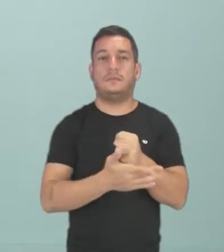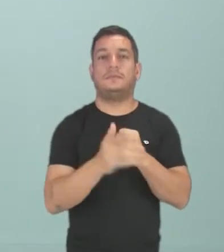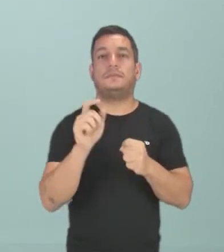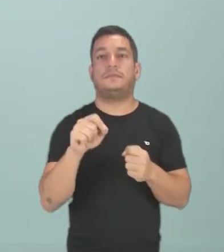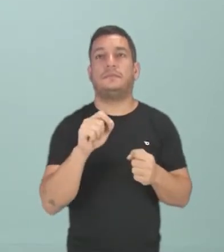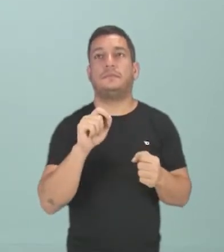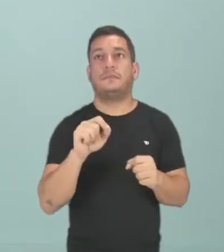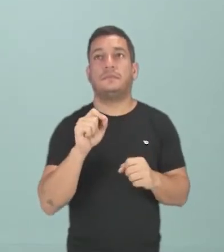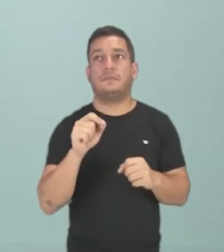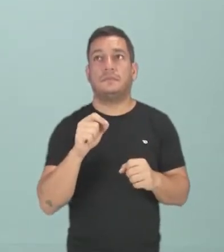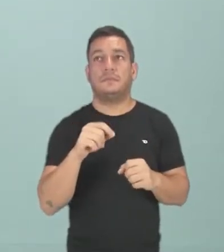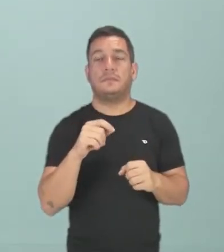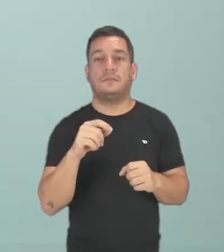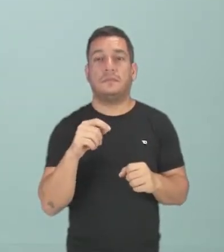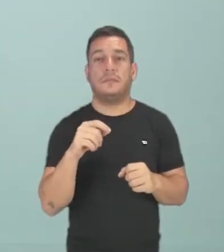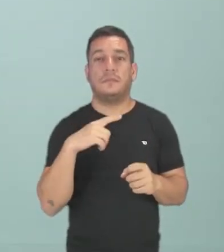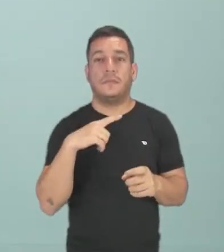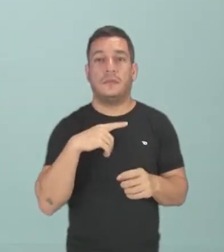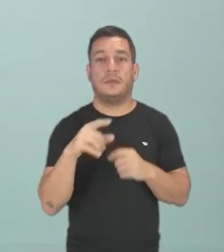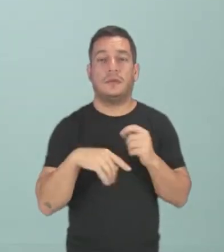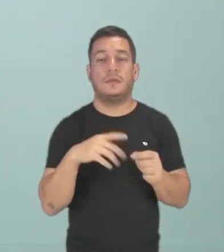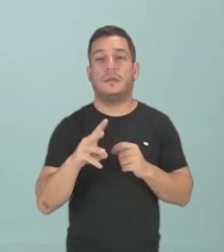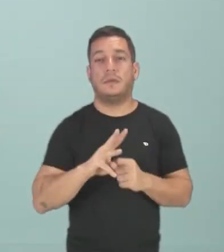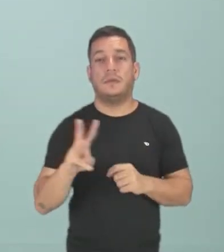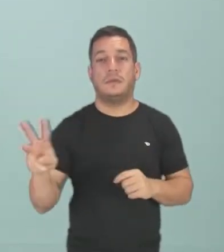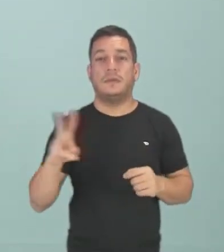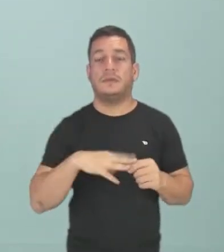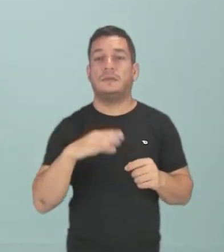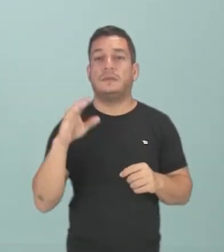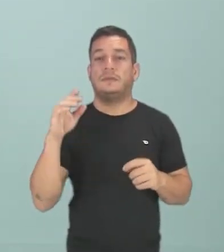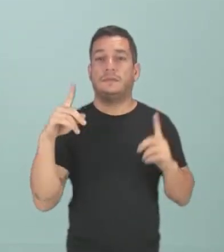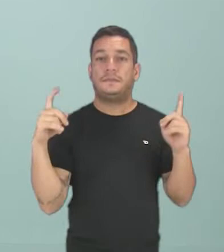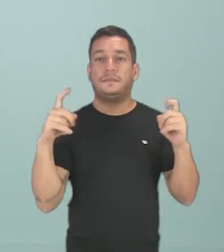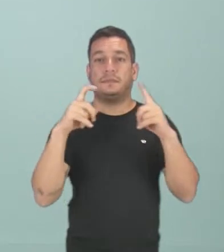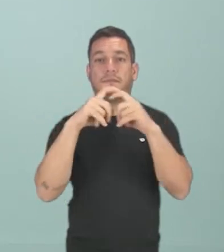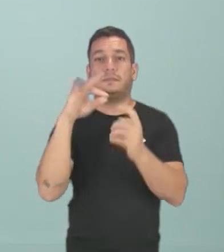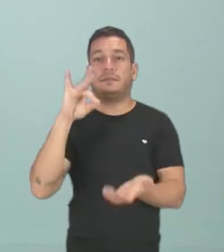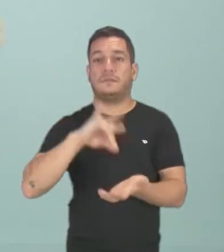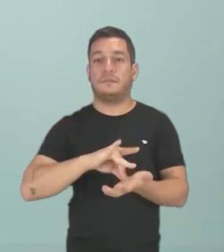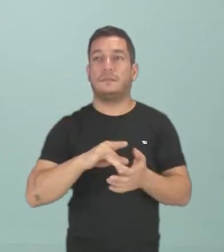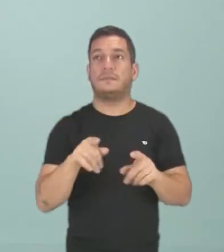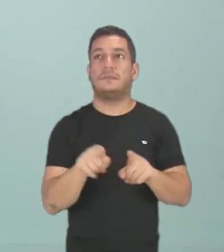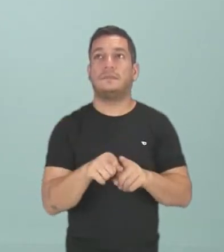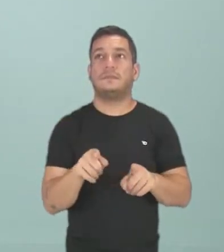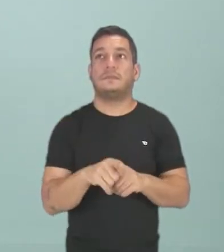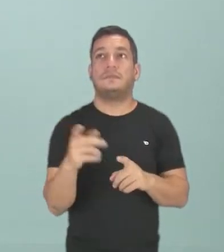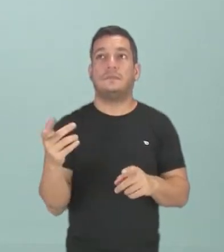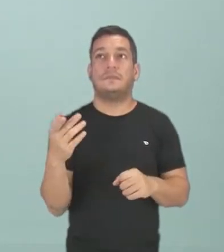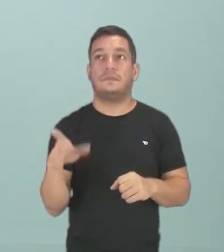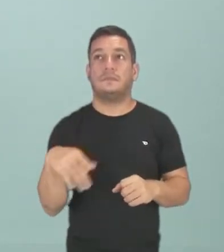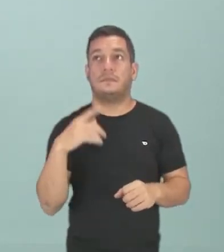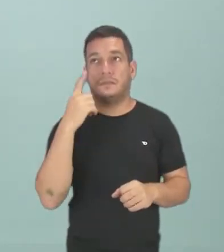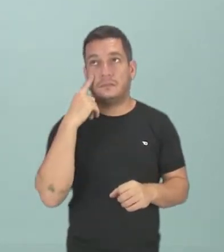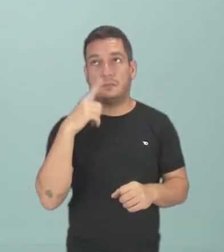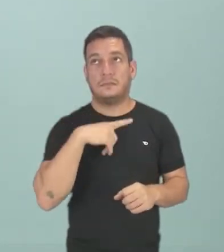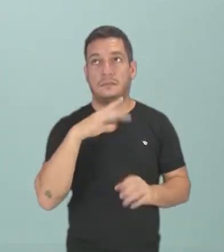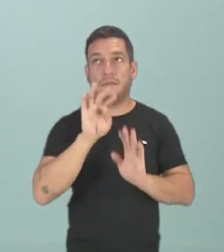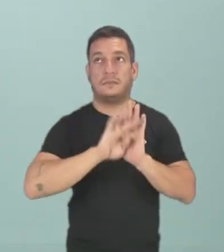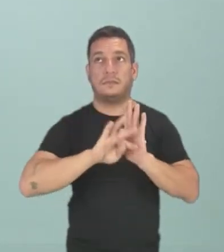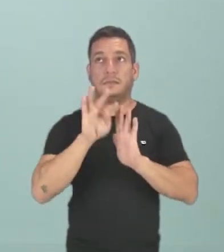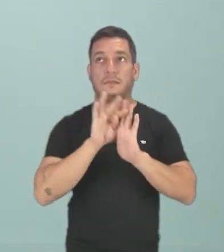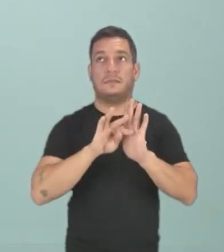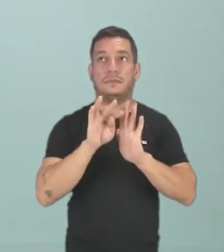embasados em fontes científicas, verdadeiras, idôneas, e a partir daí vêm os seus textos,